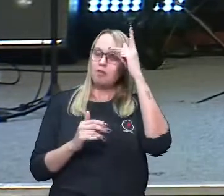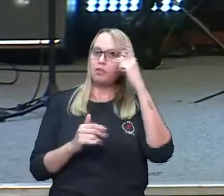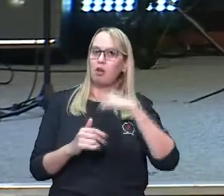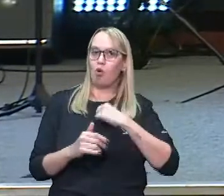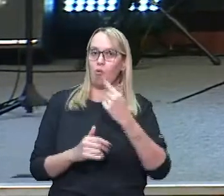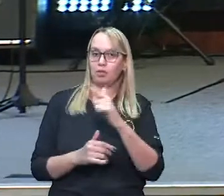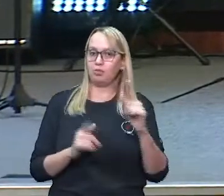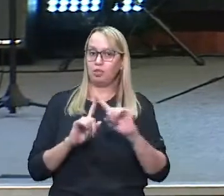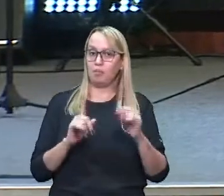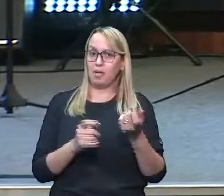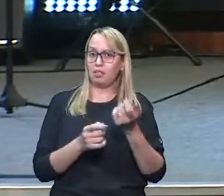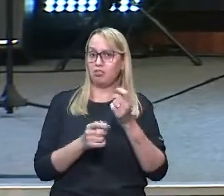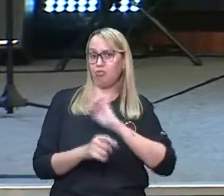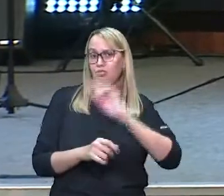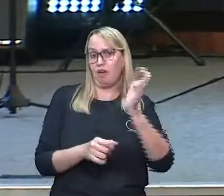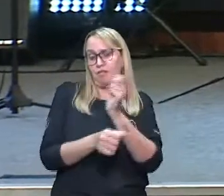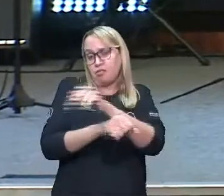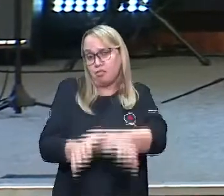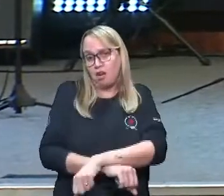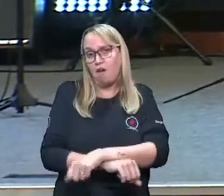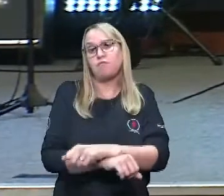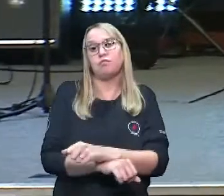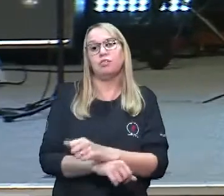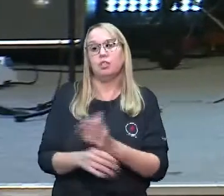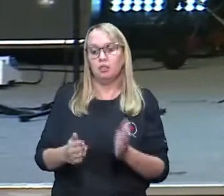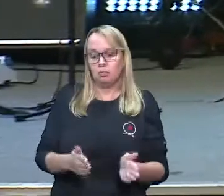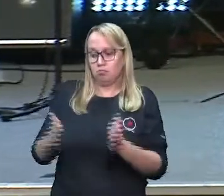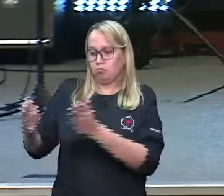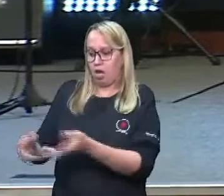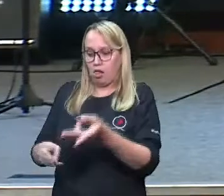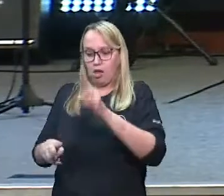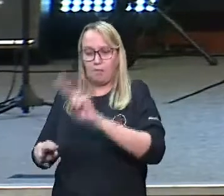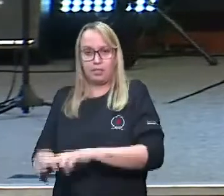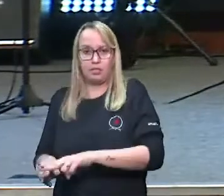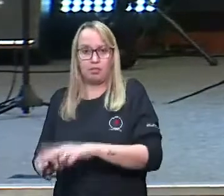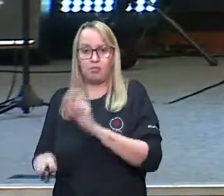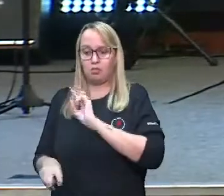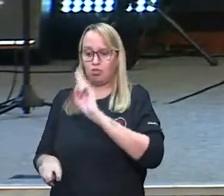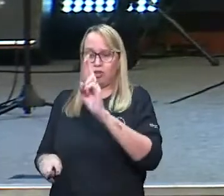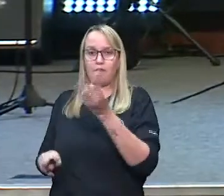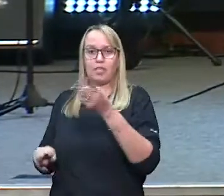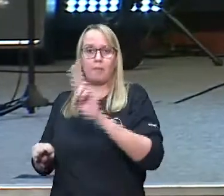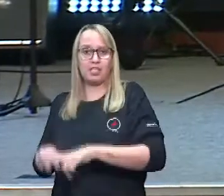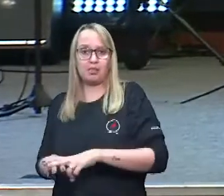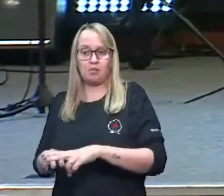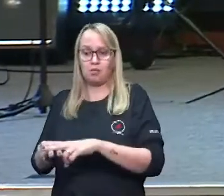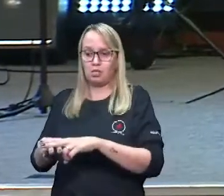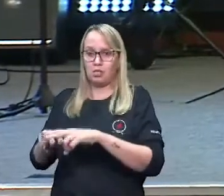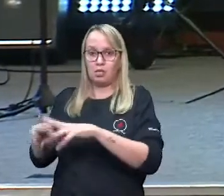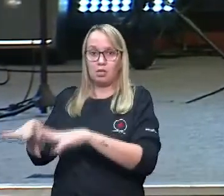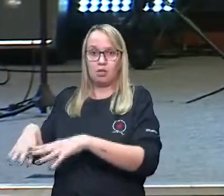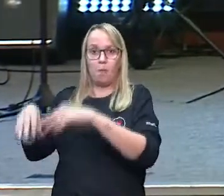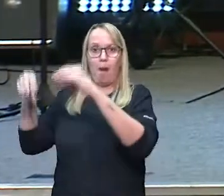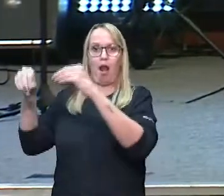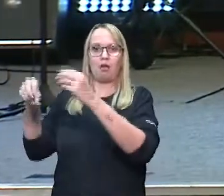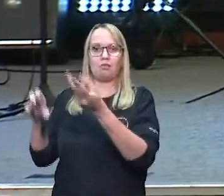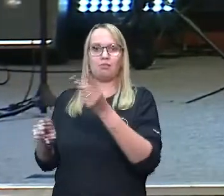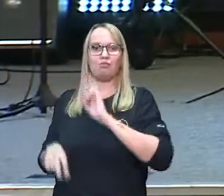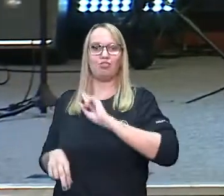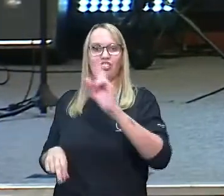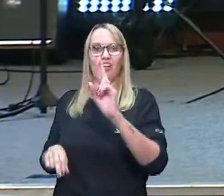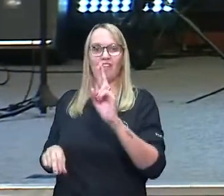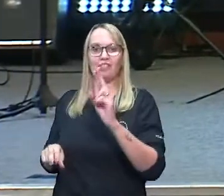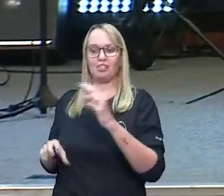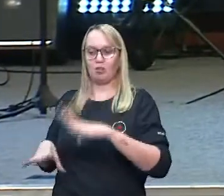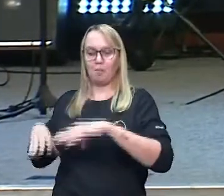muita coisa, mas é escravo, mas virou o chefe dos escravos. E na prisão, virou o chefe da prisão. No palácio, virou o chefe do palácio, mas agora tem